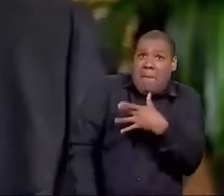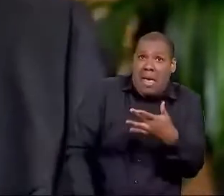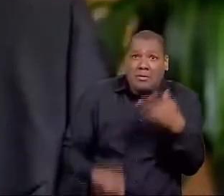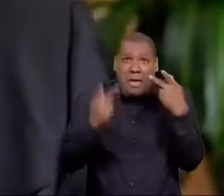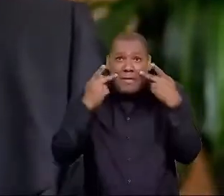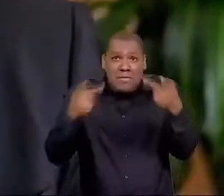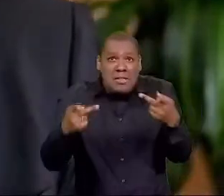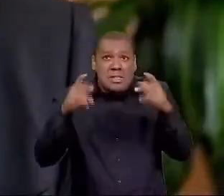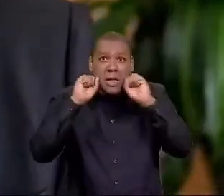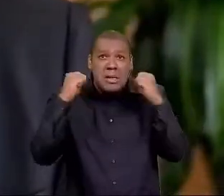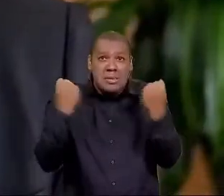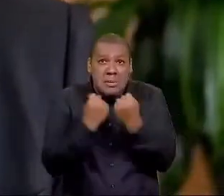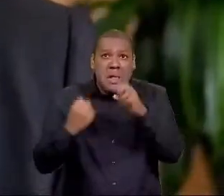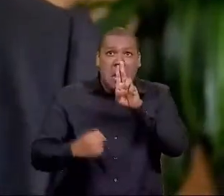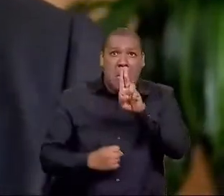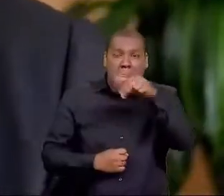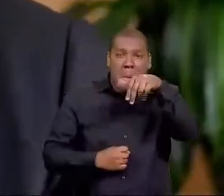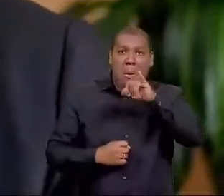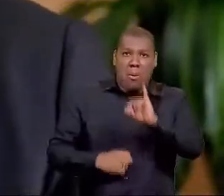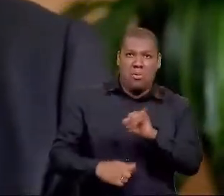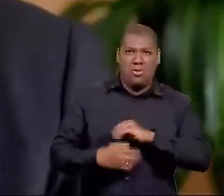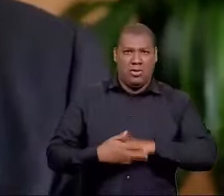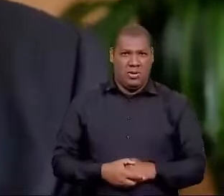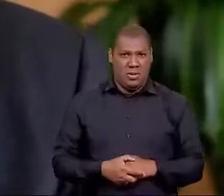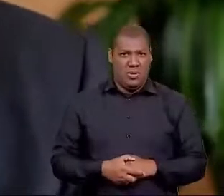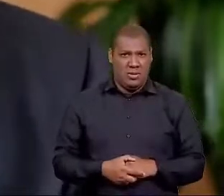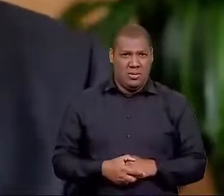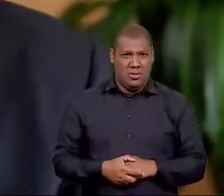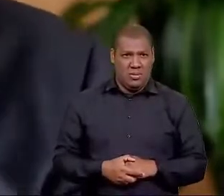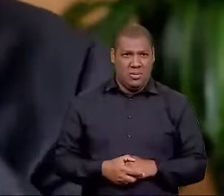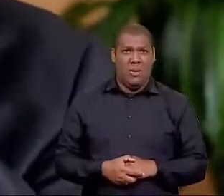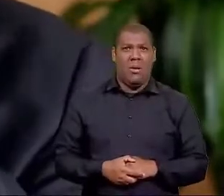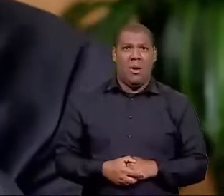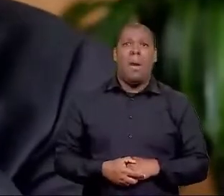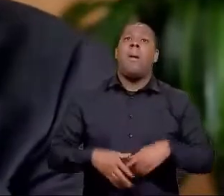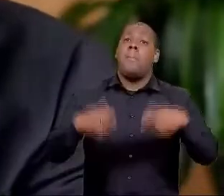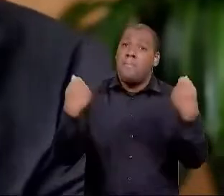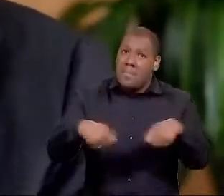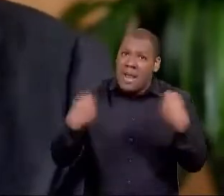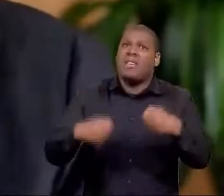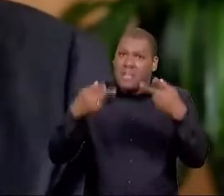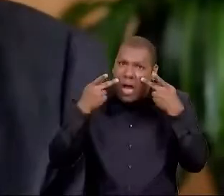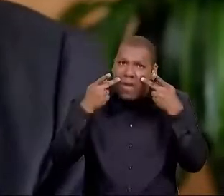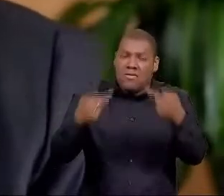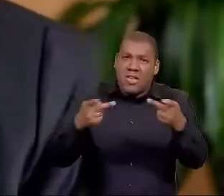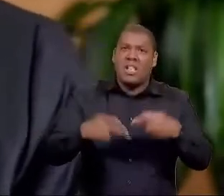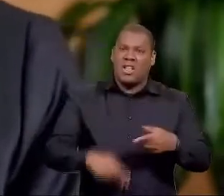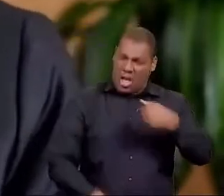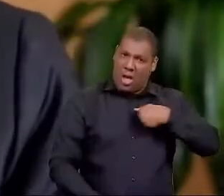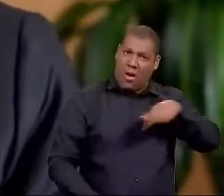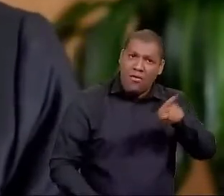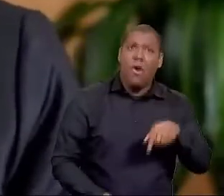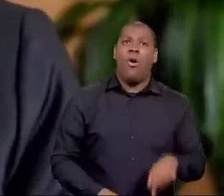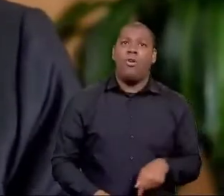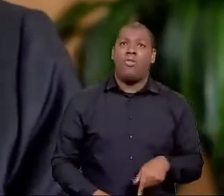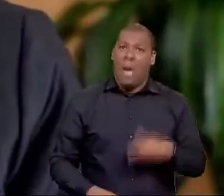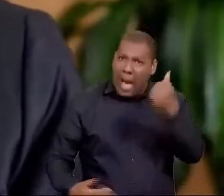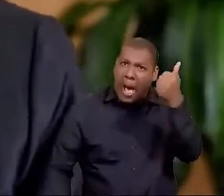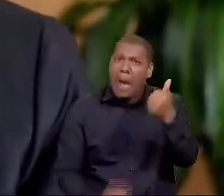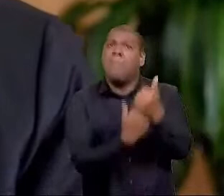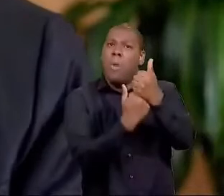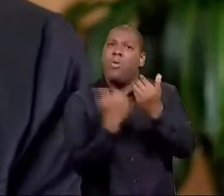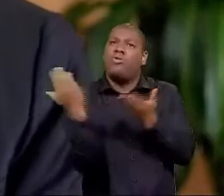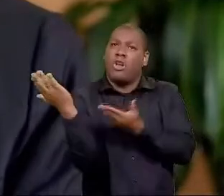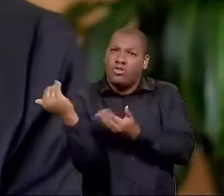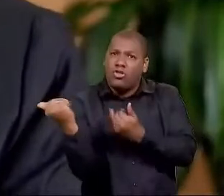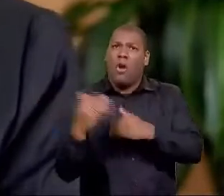conversar com ela, você não vai. Então eu vou, sabe? Sempre que for convidado eu vou, sempre que eu puder participar eu vou,